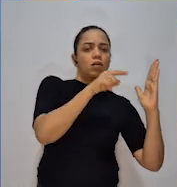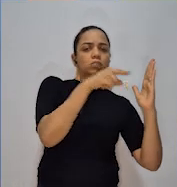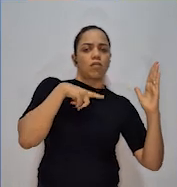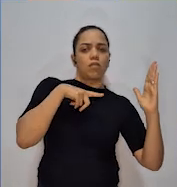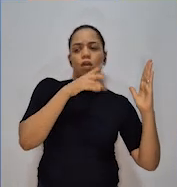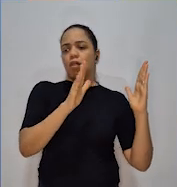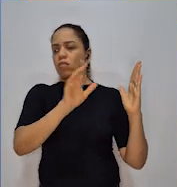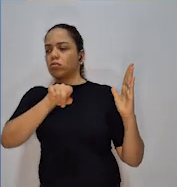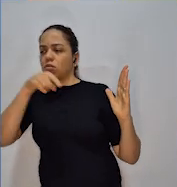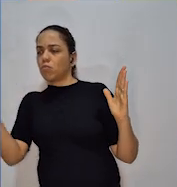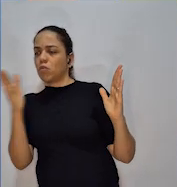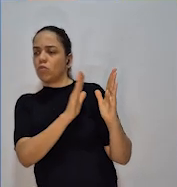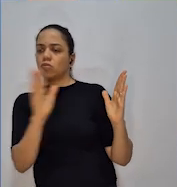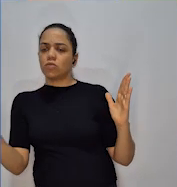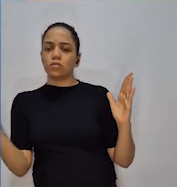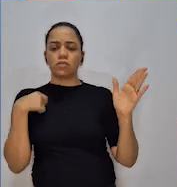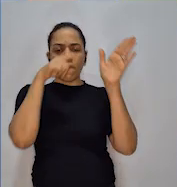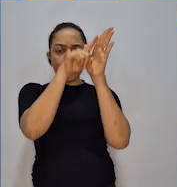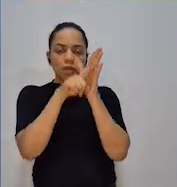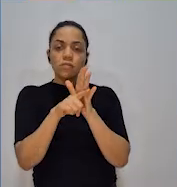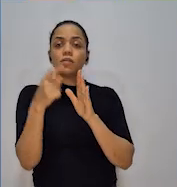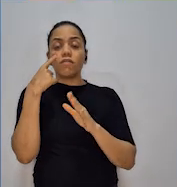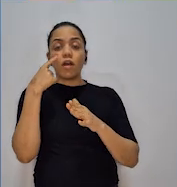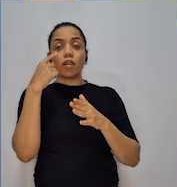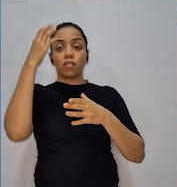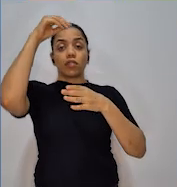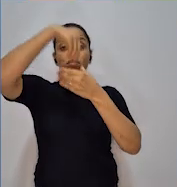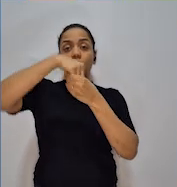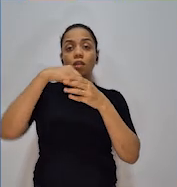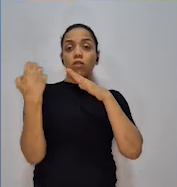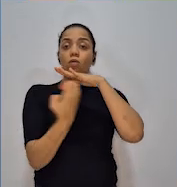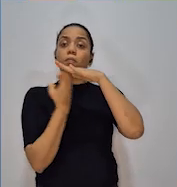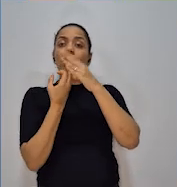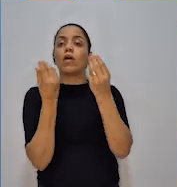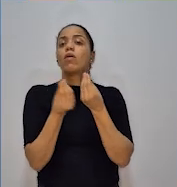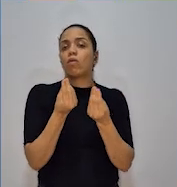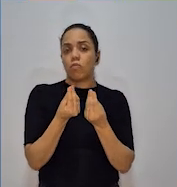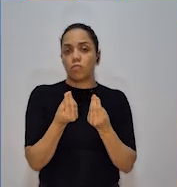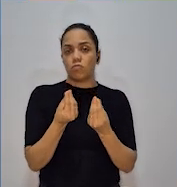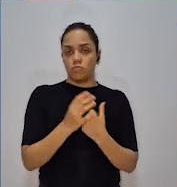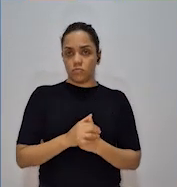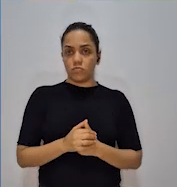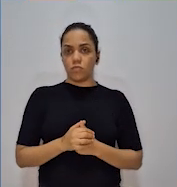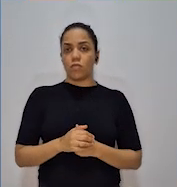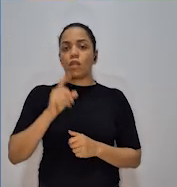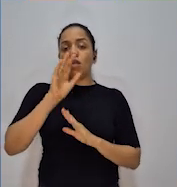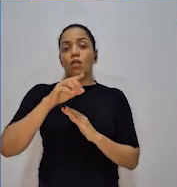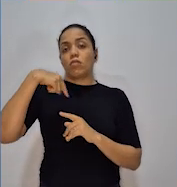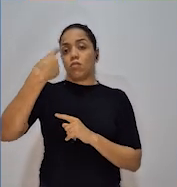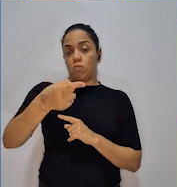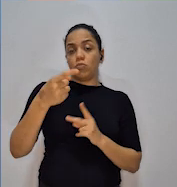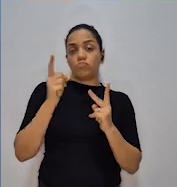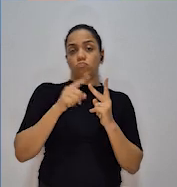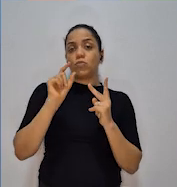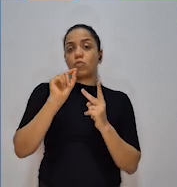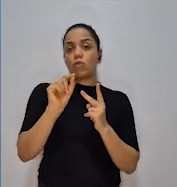cultura inclusiva na organização. Então, olhar para todos esses dados. Para partir daí, alcançar o segundo estágio, que é tirar